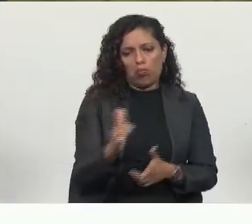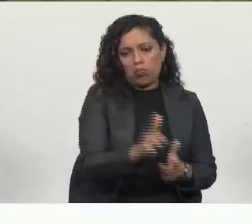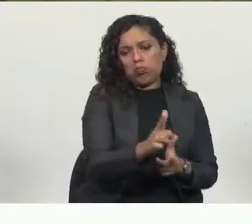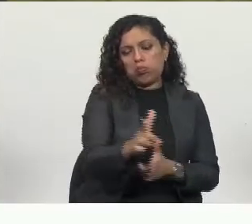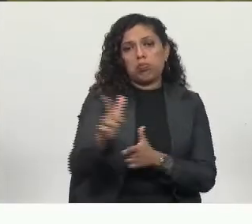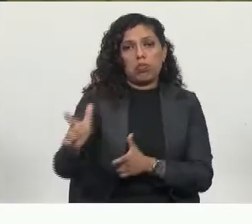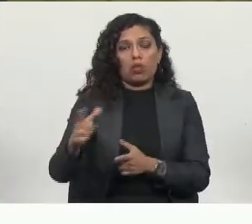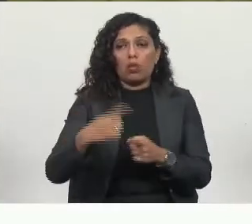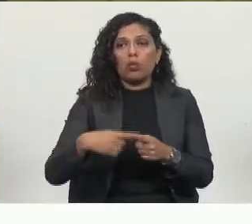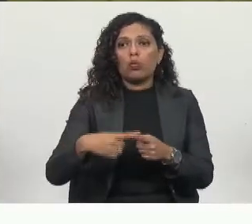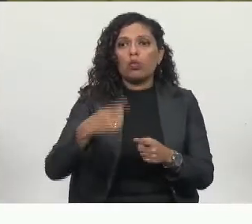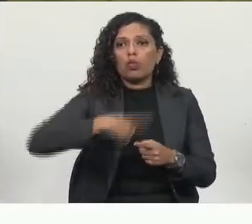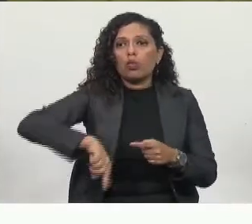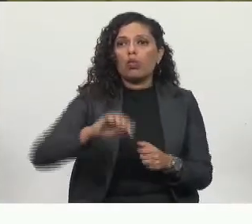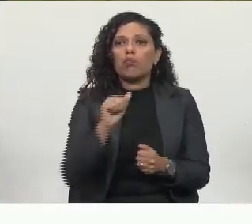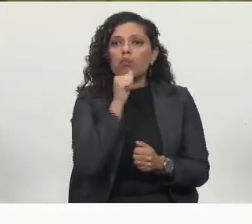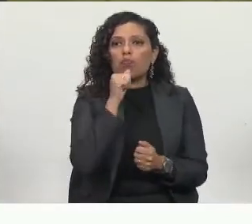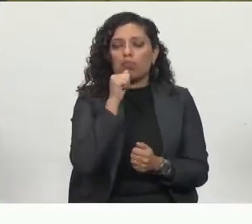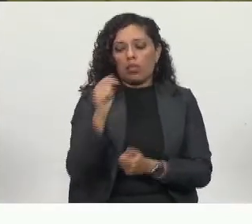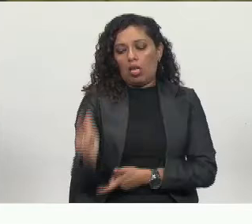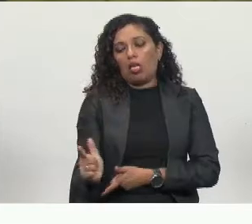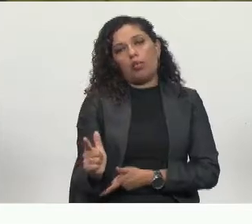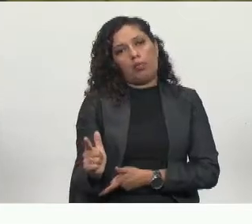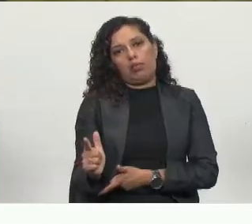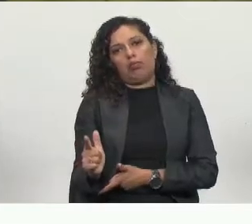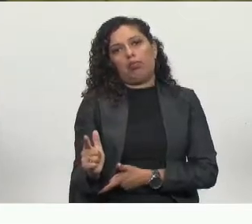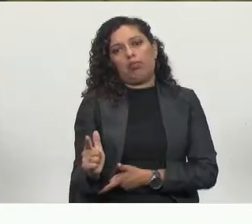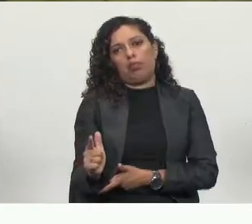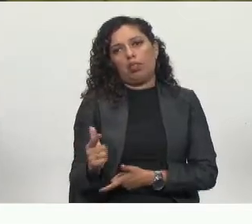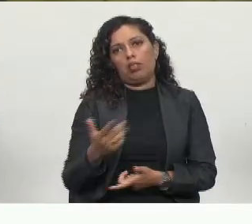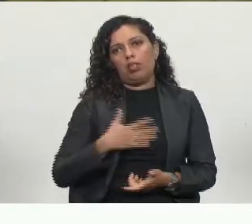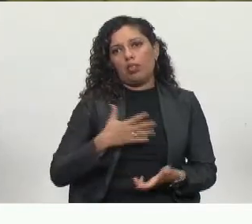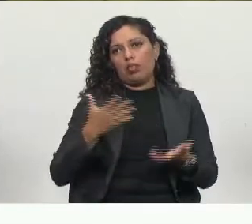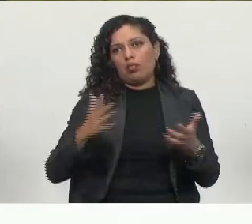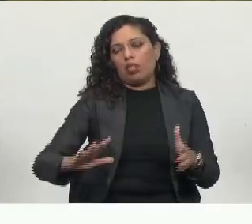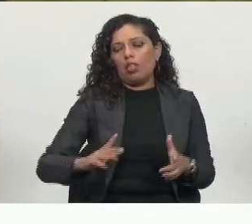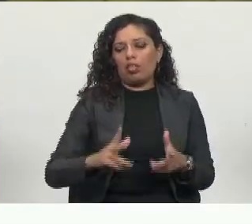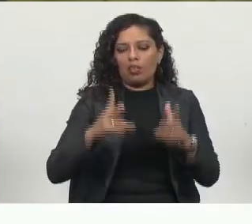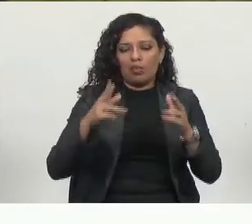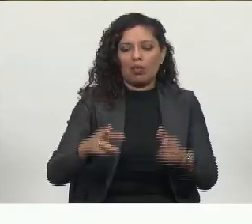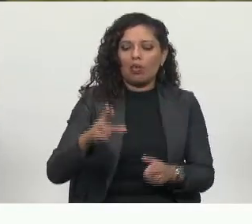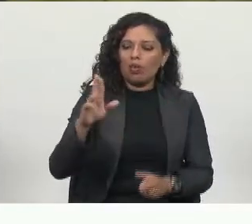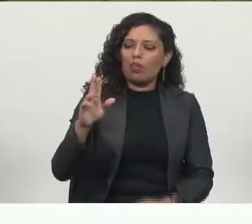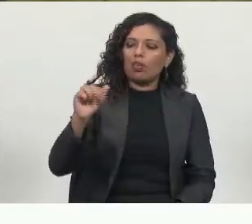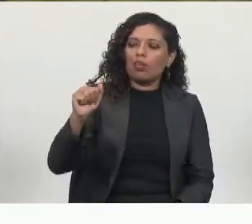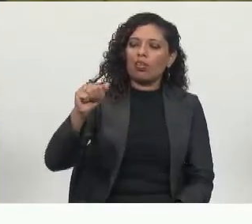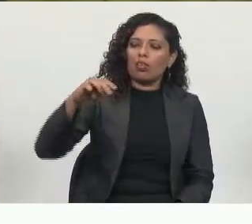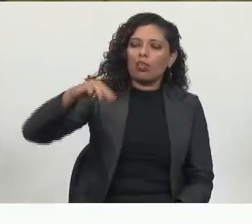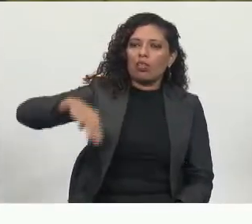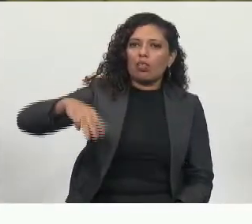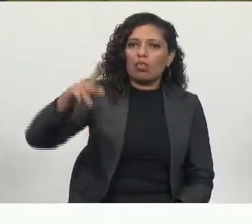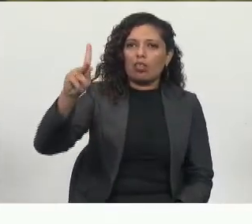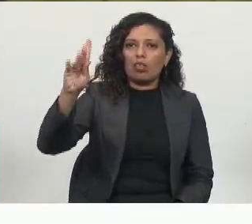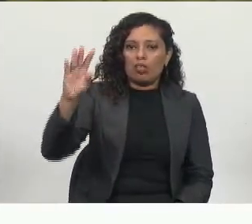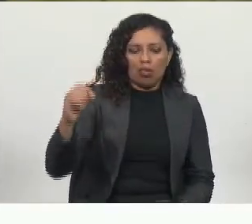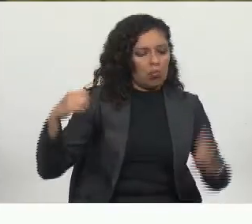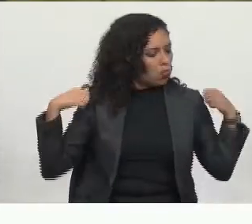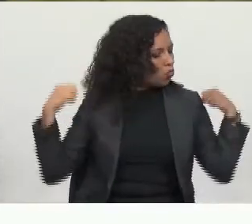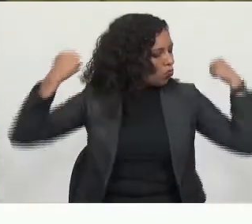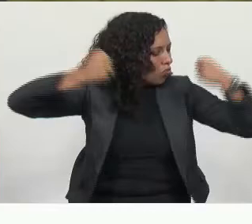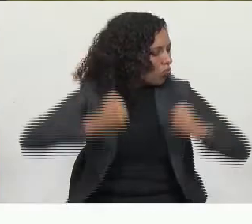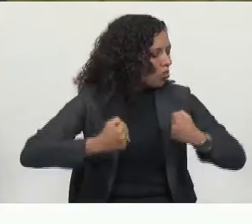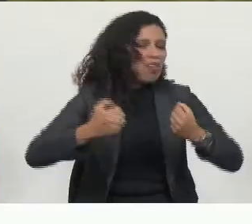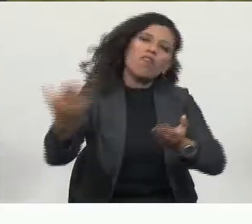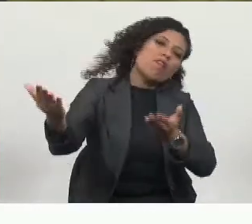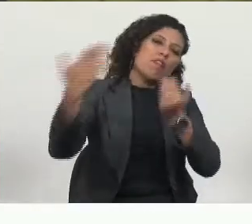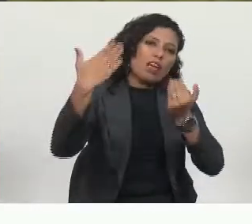porque nós nos desarmamos. Então, assim, eu não quero ficar que nem o Rambo, cheio de arma em plenário, aquele negócio, até